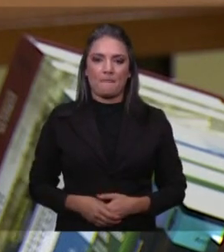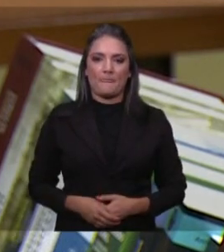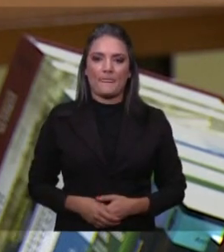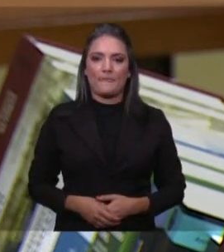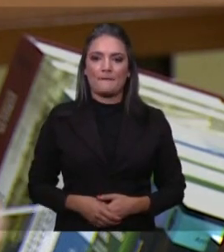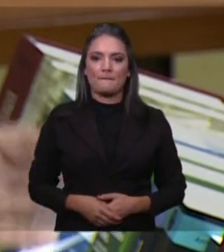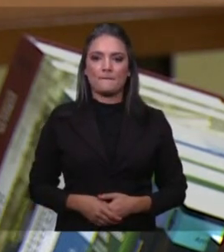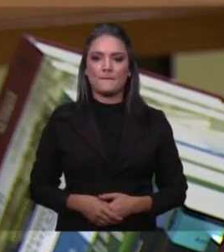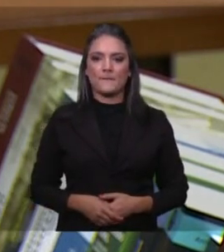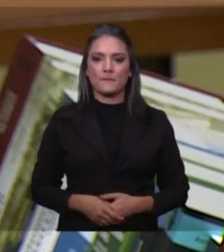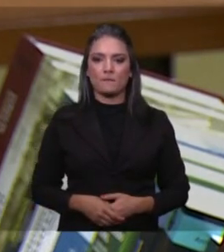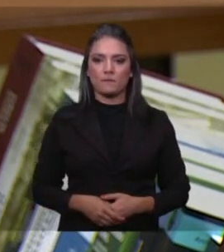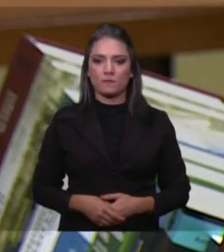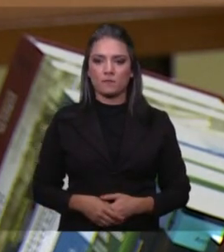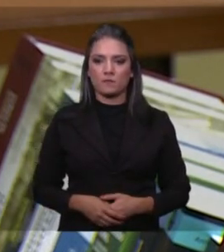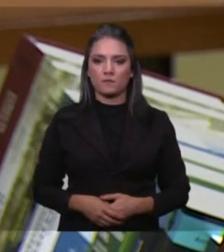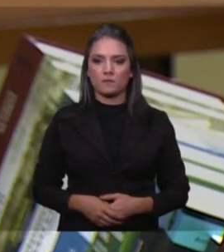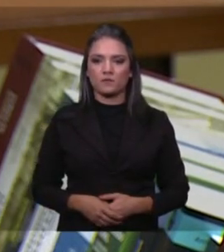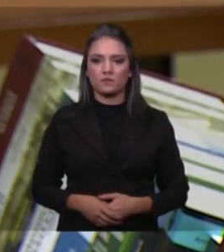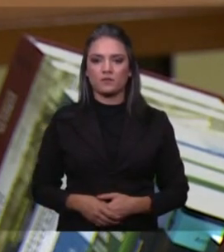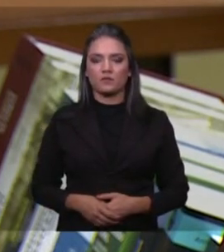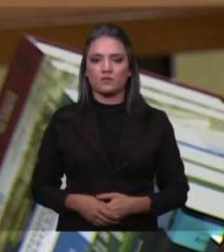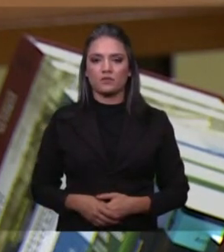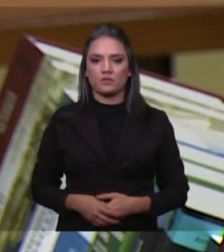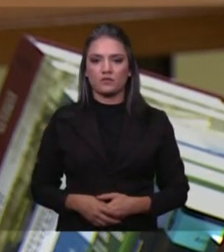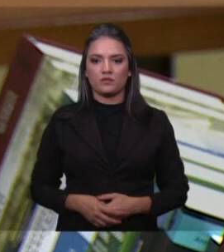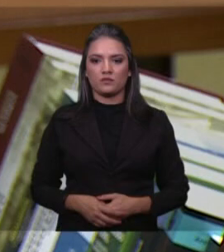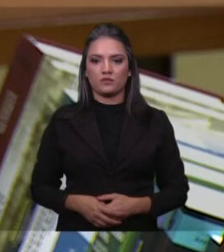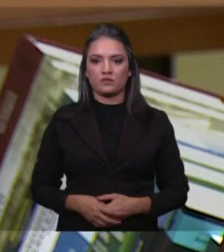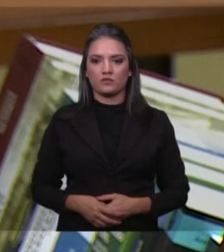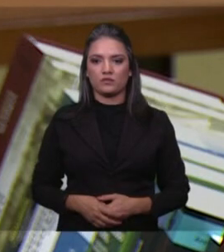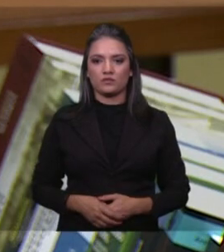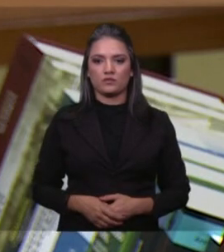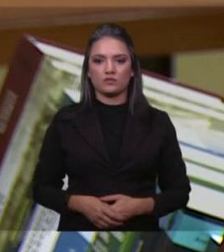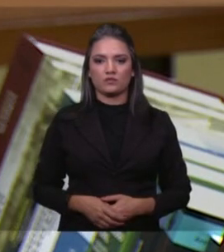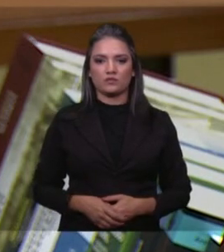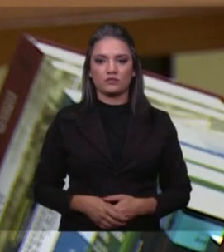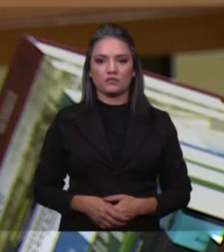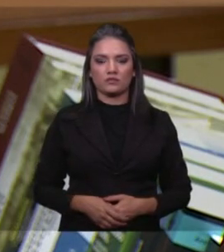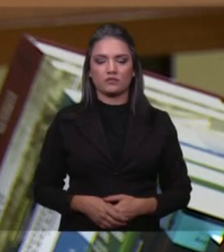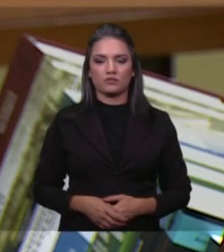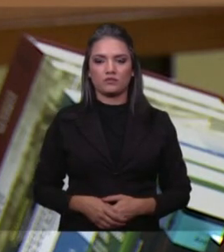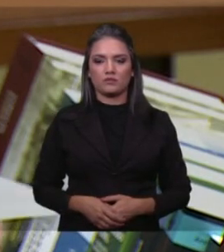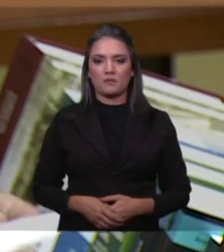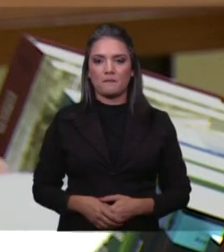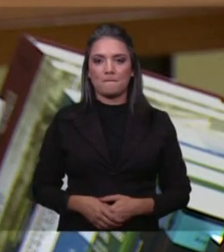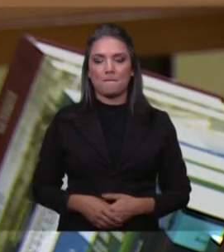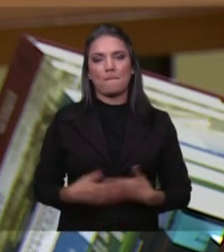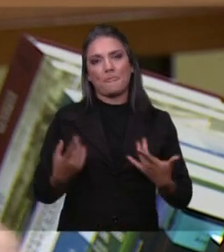Essa é a questão formal que se traz aqui